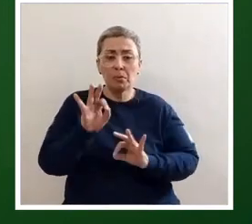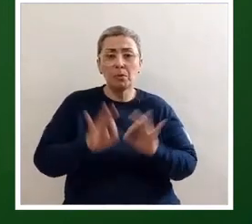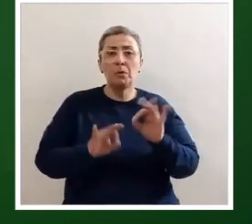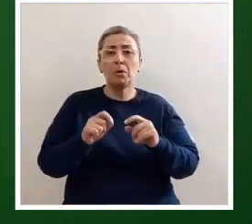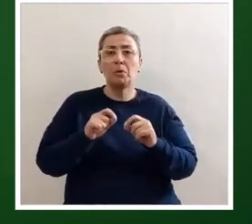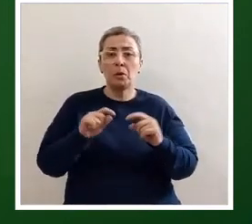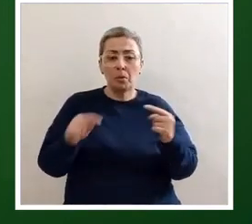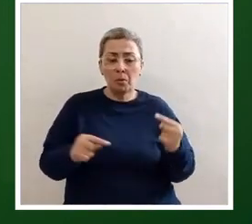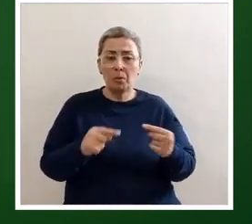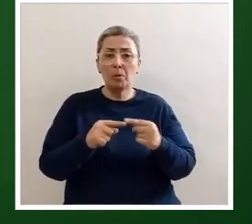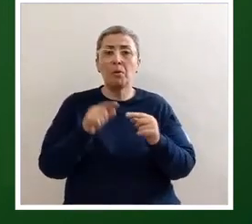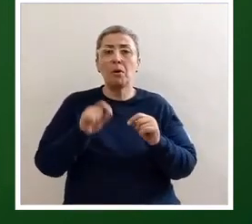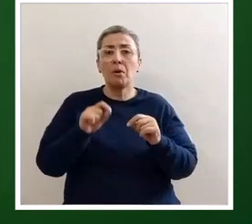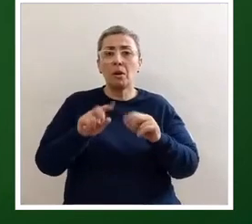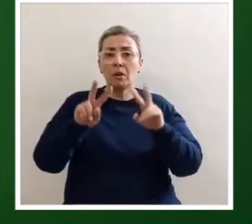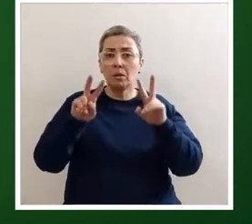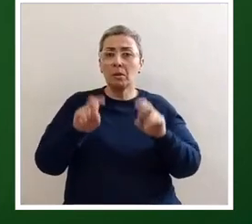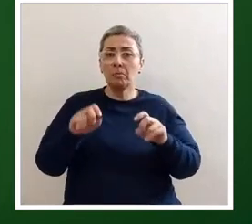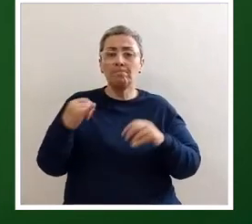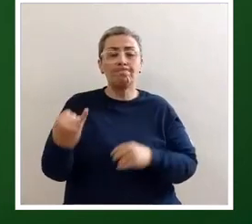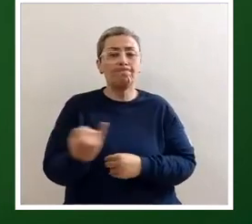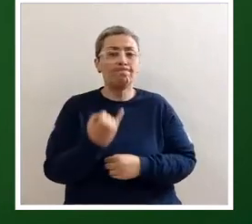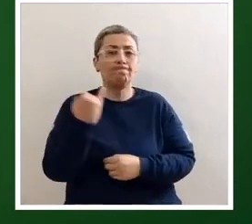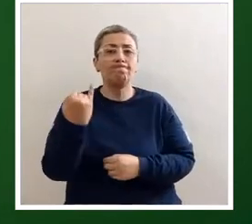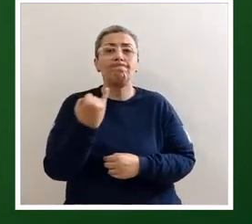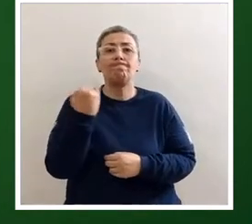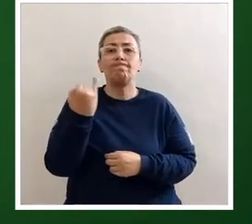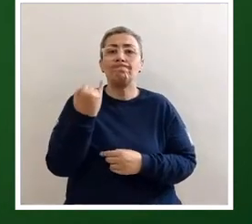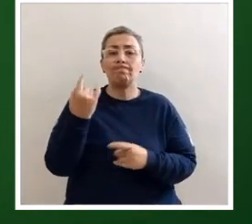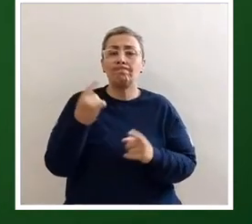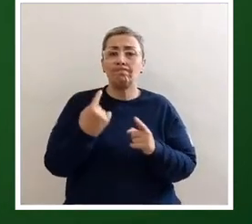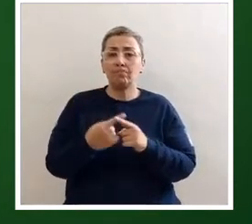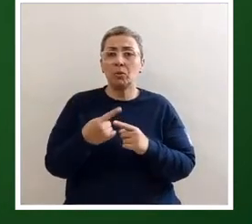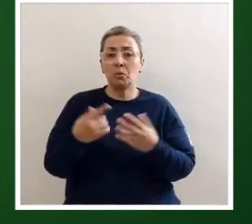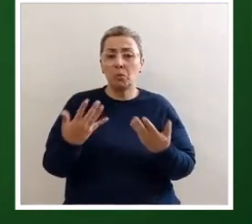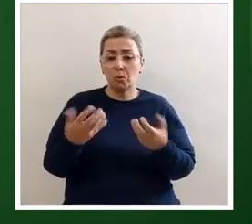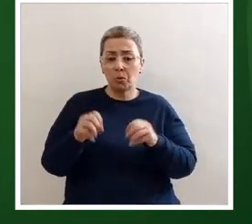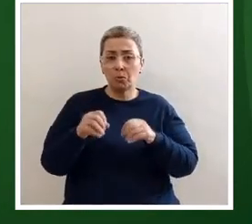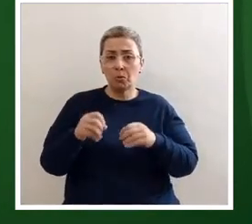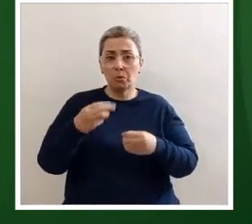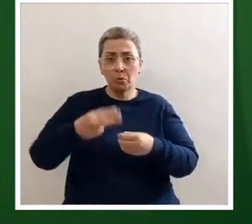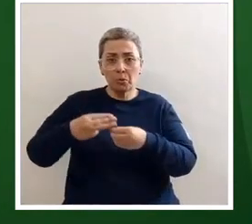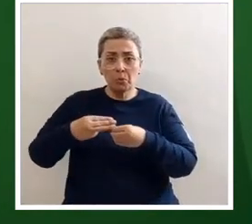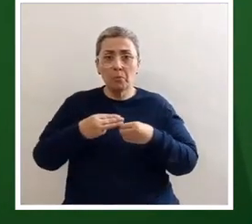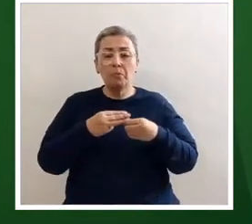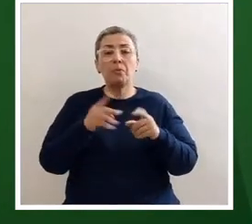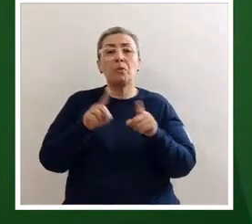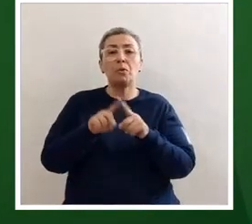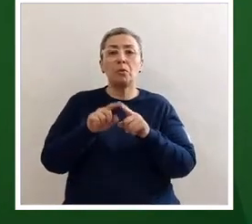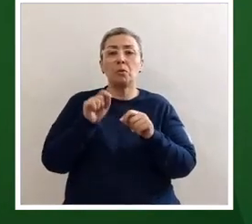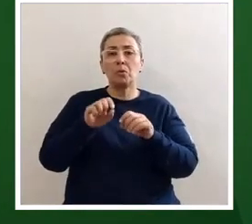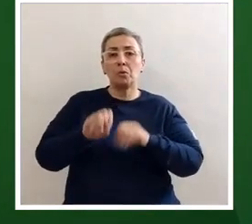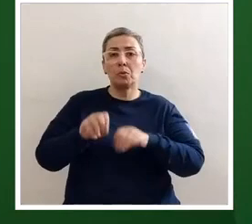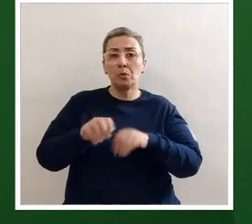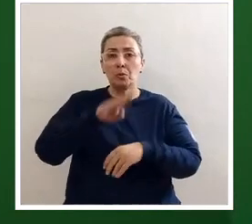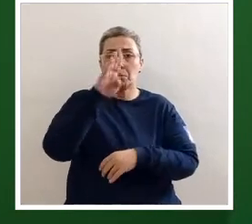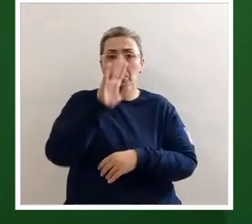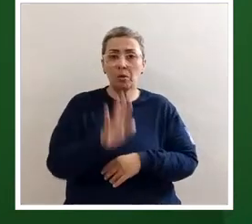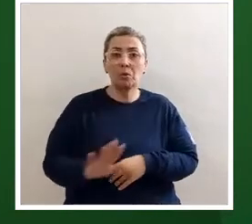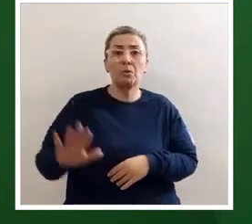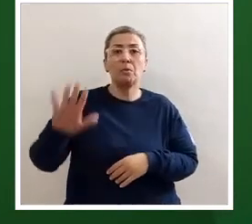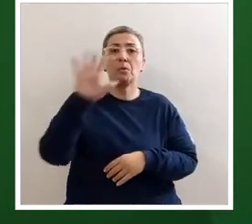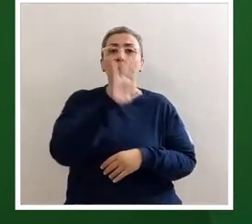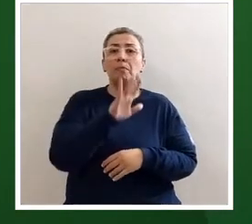relacionados a esse tema tão importante tão importante para educação dos Municípios e educação do Brasil inteiro